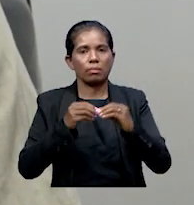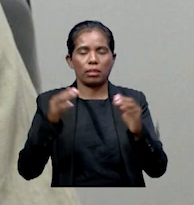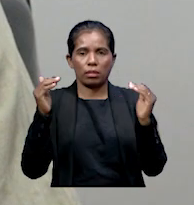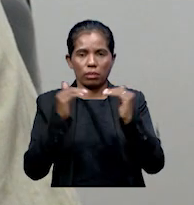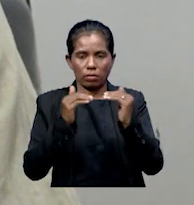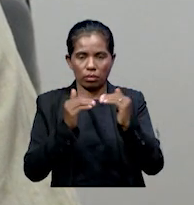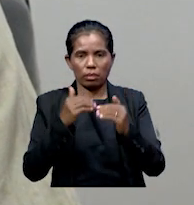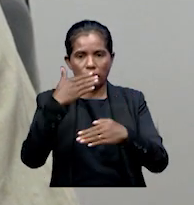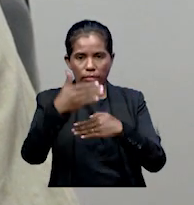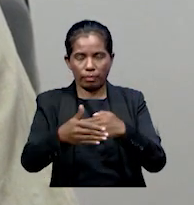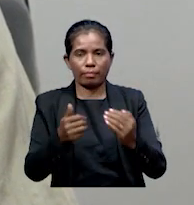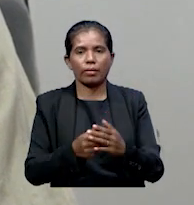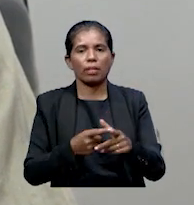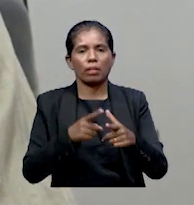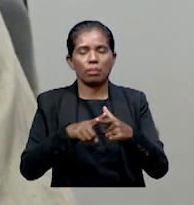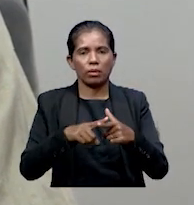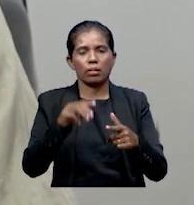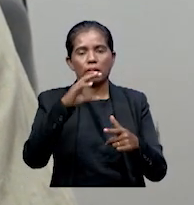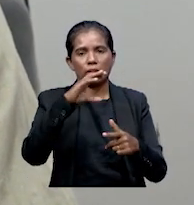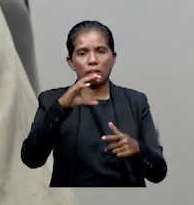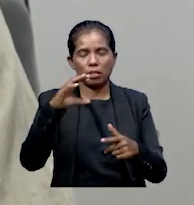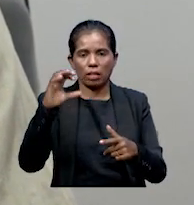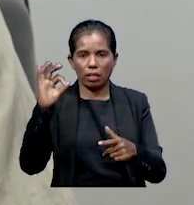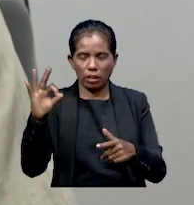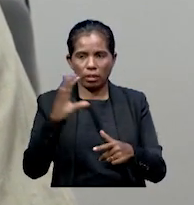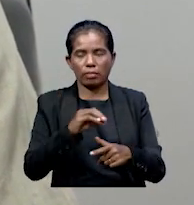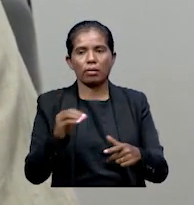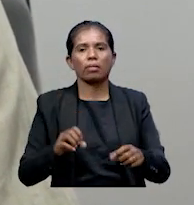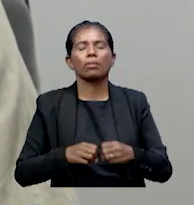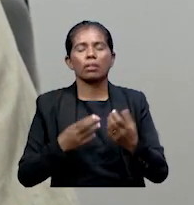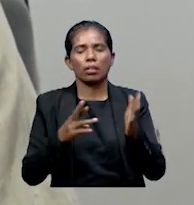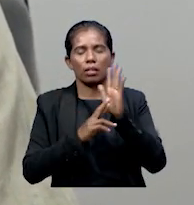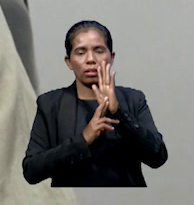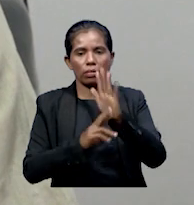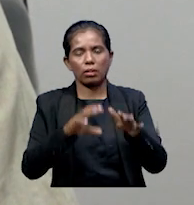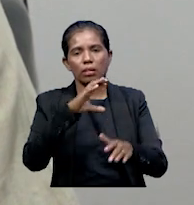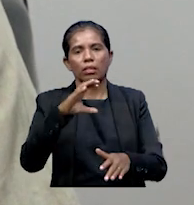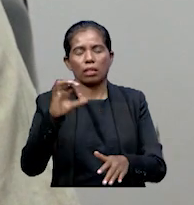E depois, o Comitê Central mas aprecia reunião relatório do Comitê Central, né?